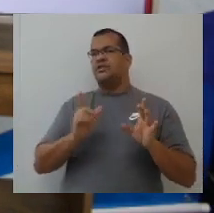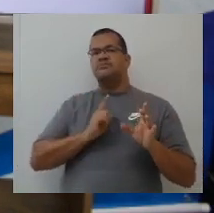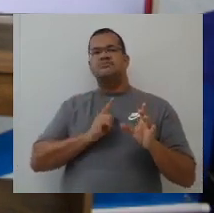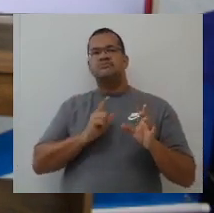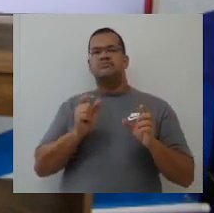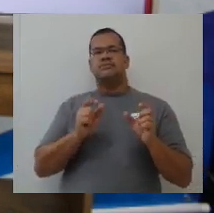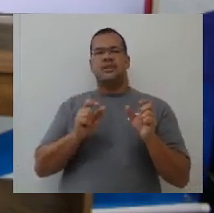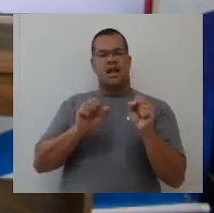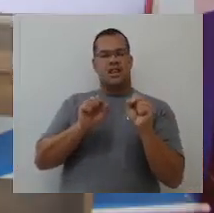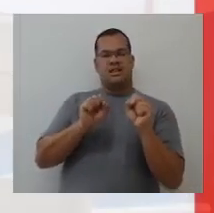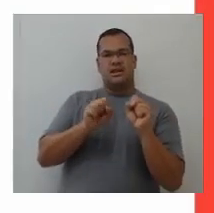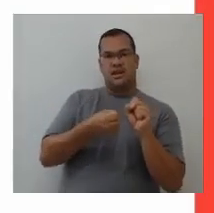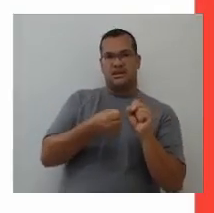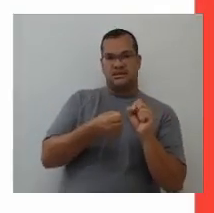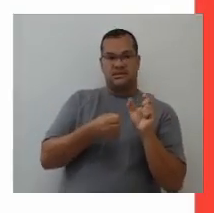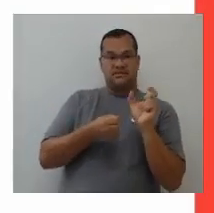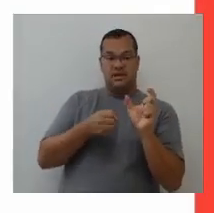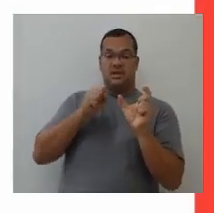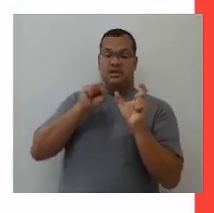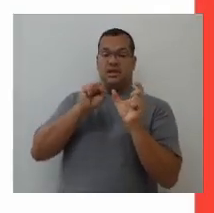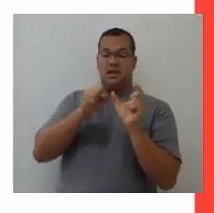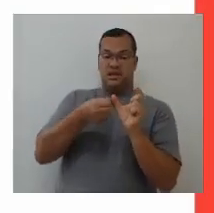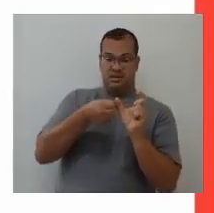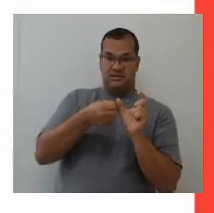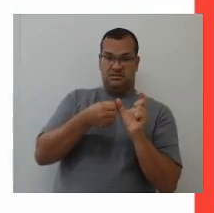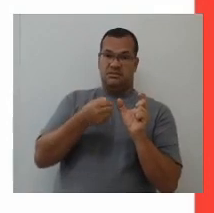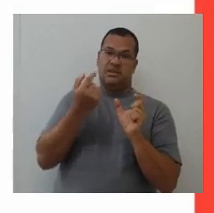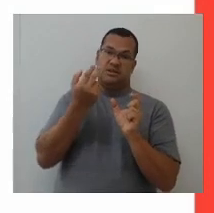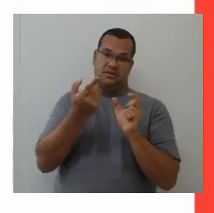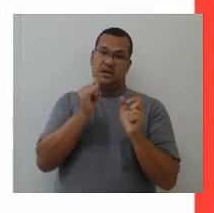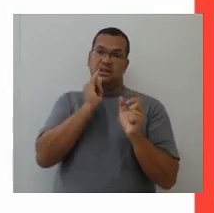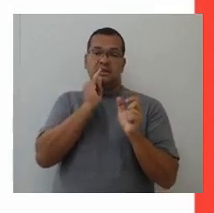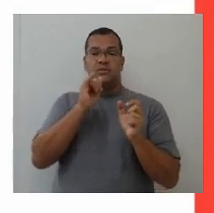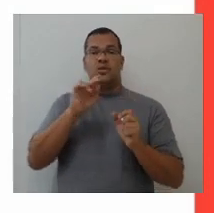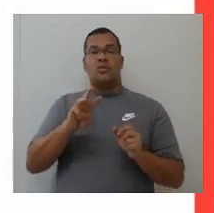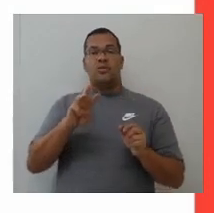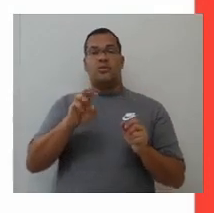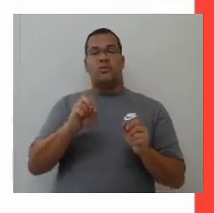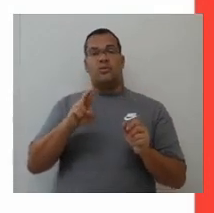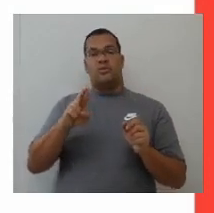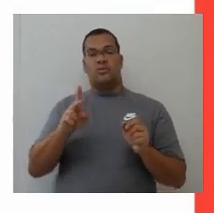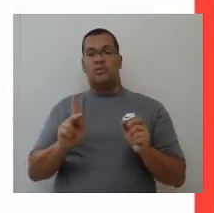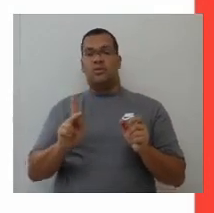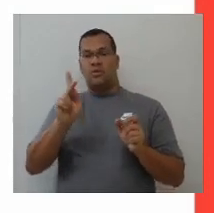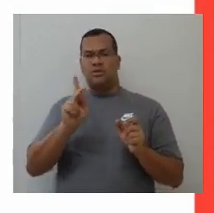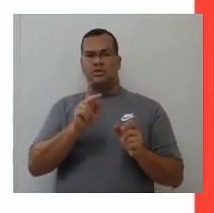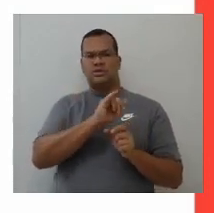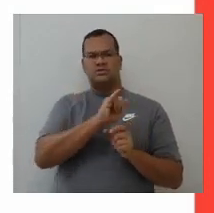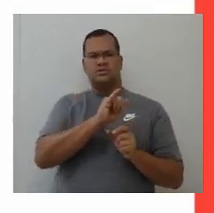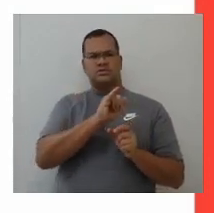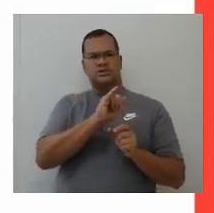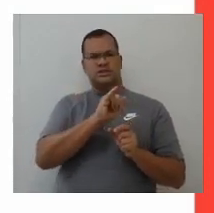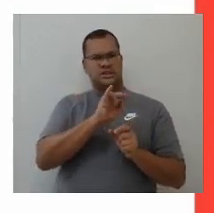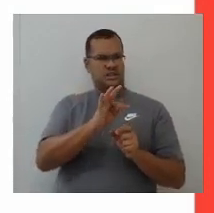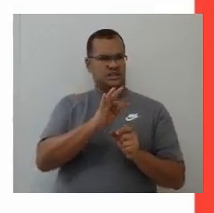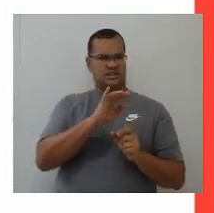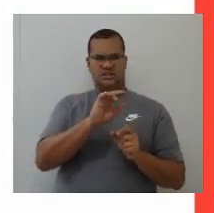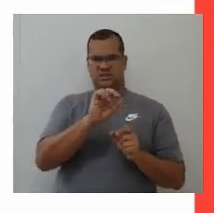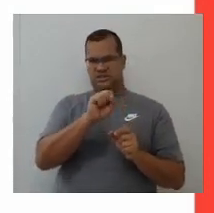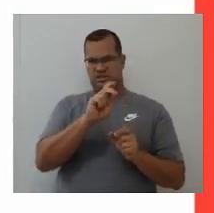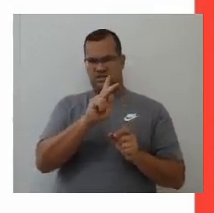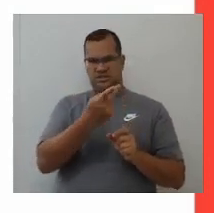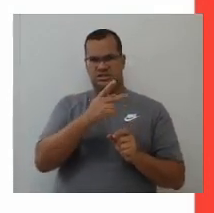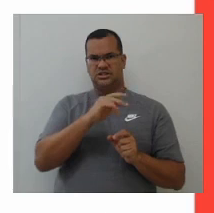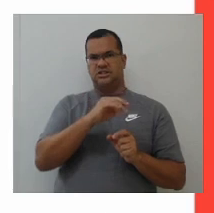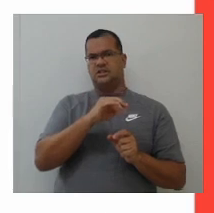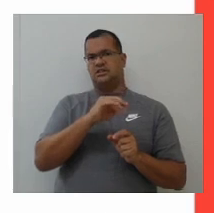a letra S ao final dele para conjugá-la. É o caso do work. Quando relacionado à vida louca, o he, she, it, ele só recebe S. Por quê? Porque ele não tem uma